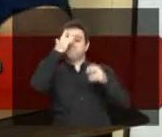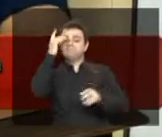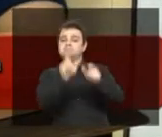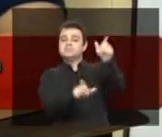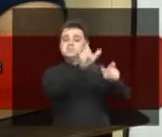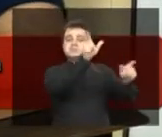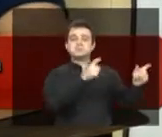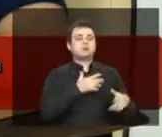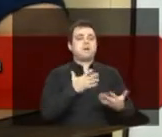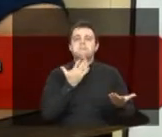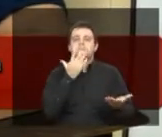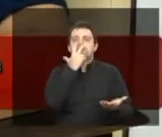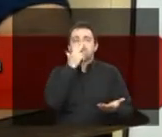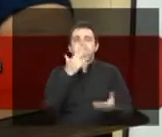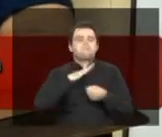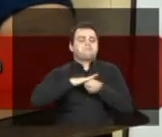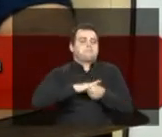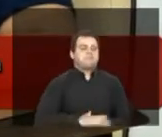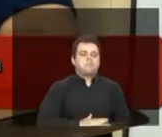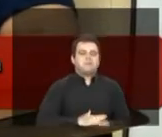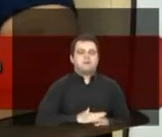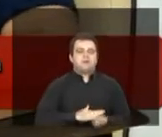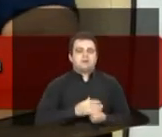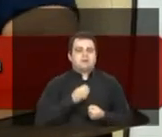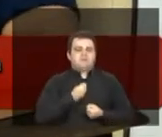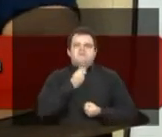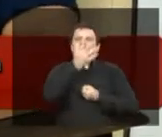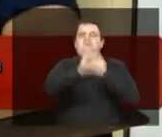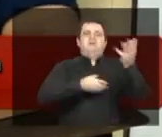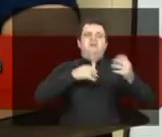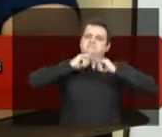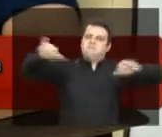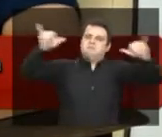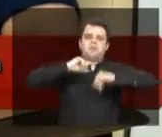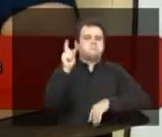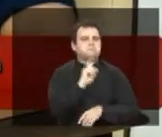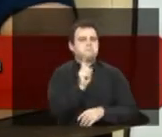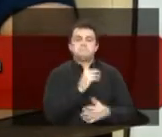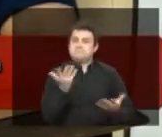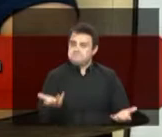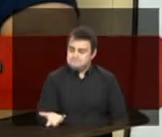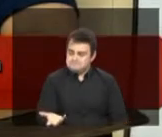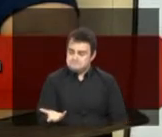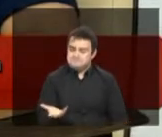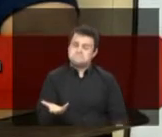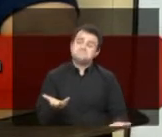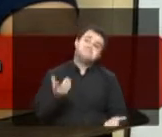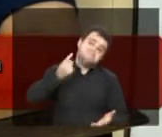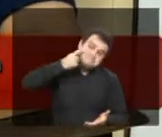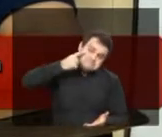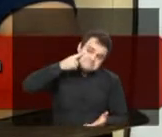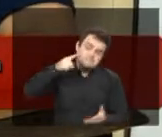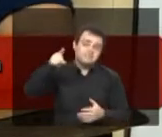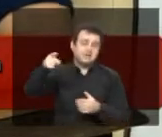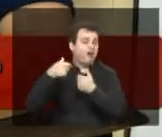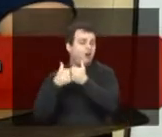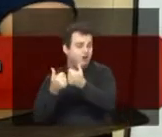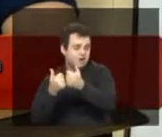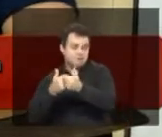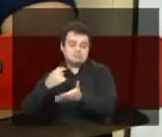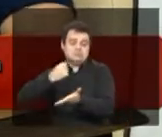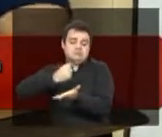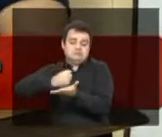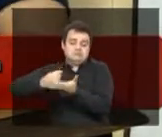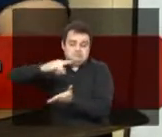momento, não está tendo voz ativa. Eles podem acabar aí dando um passo, né?